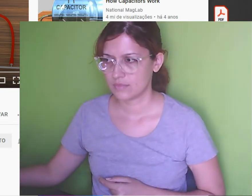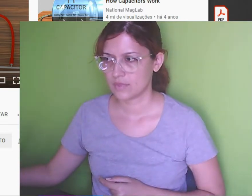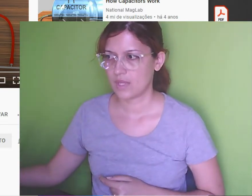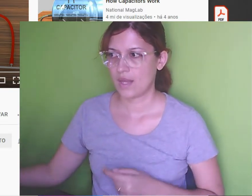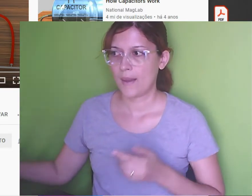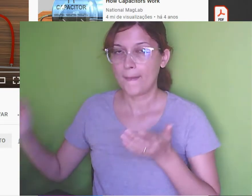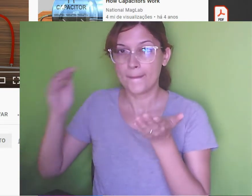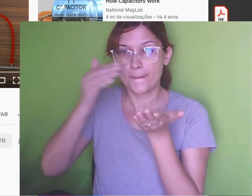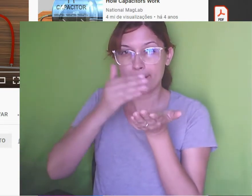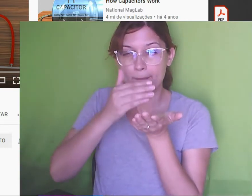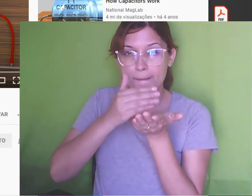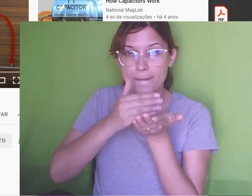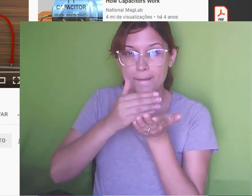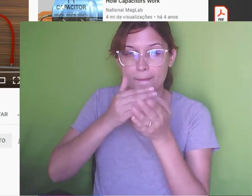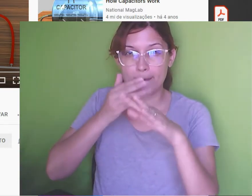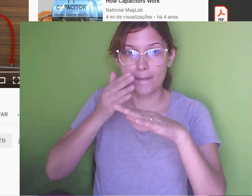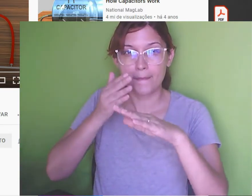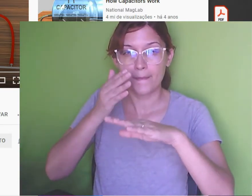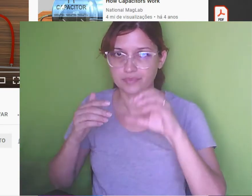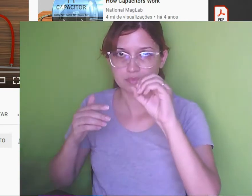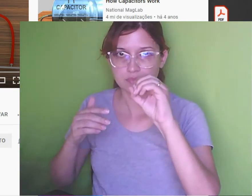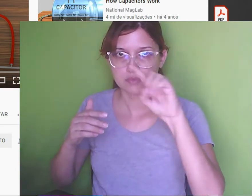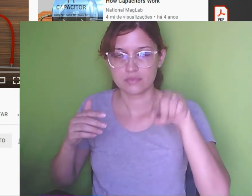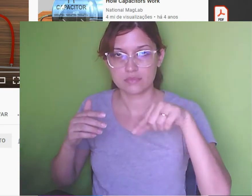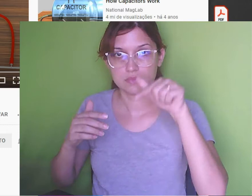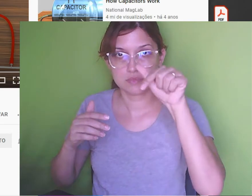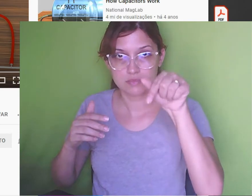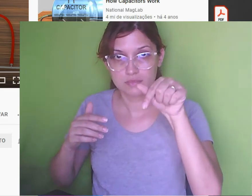Viu? A partir de 0,7.